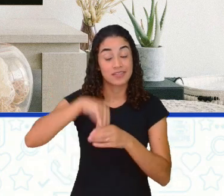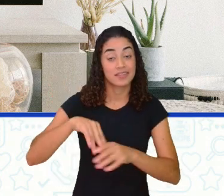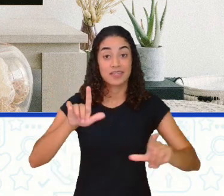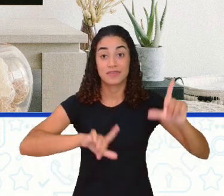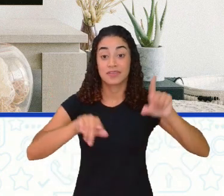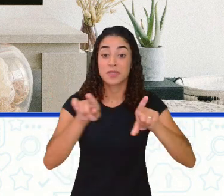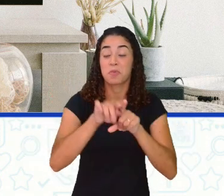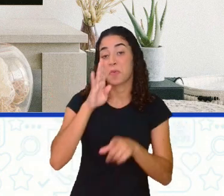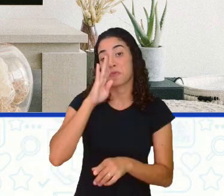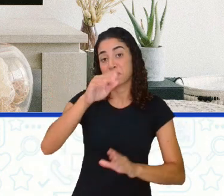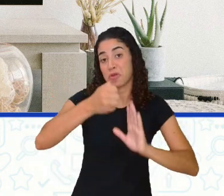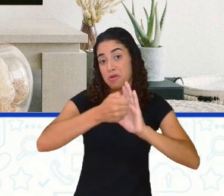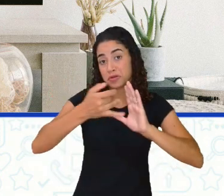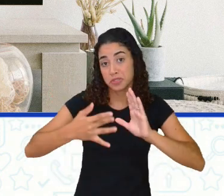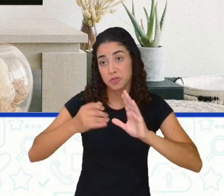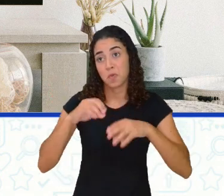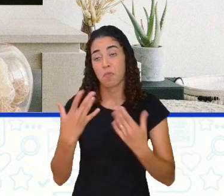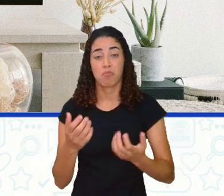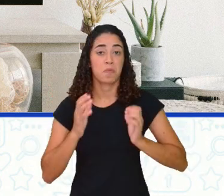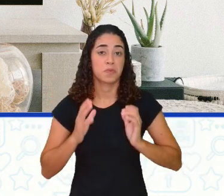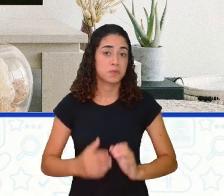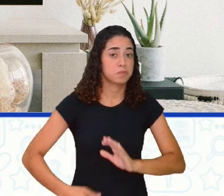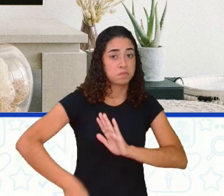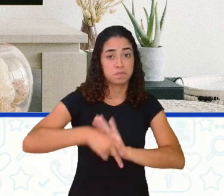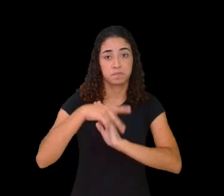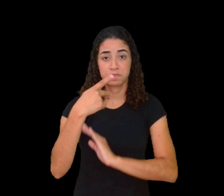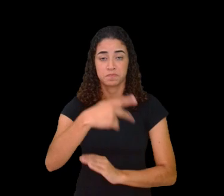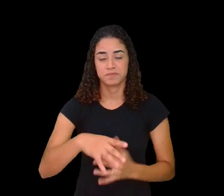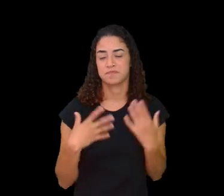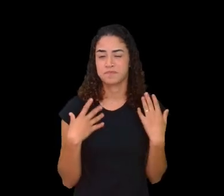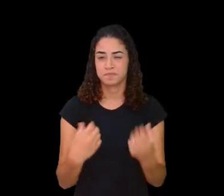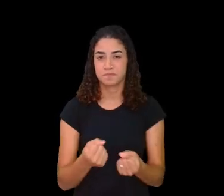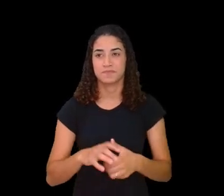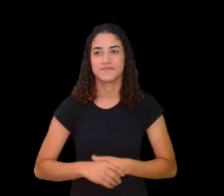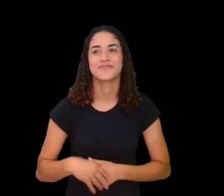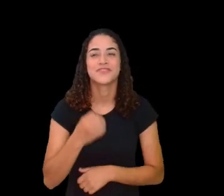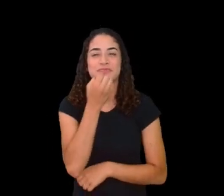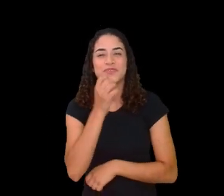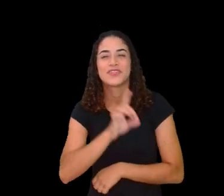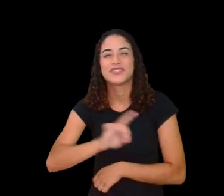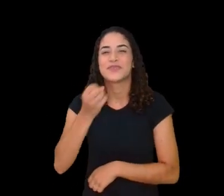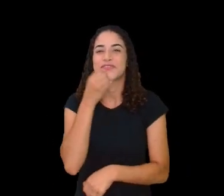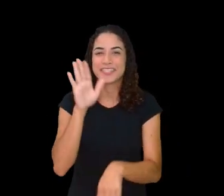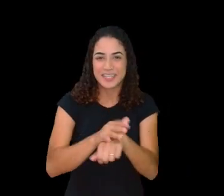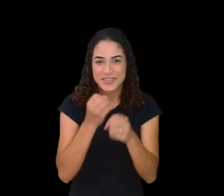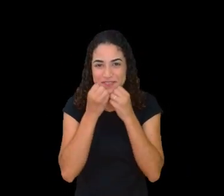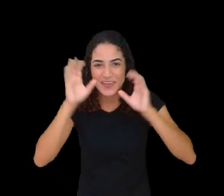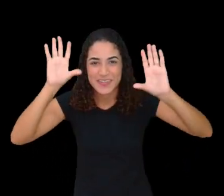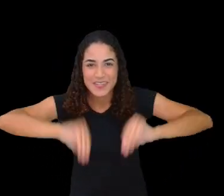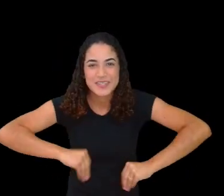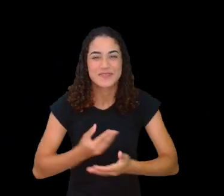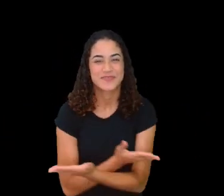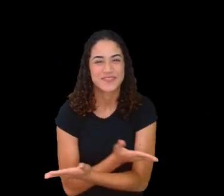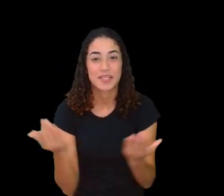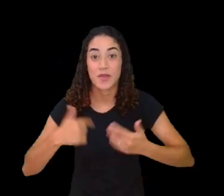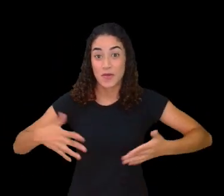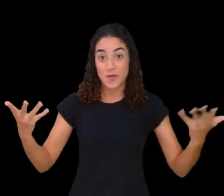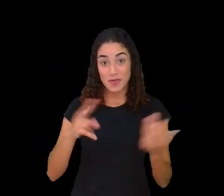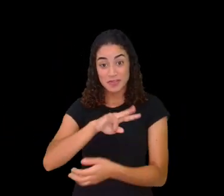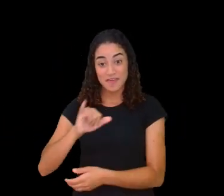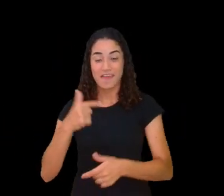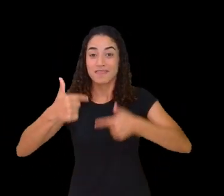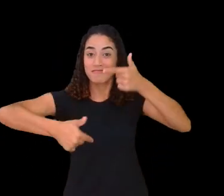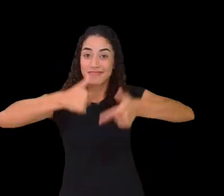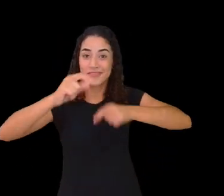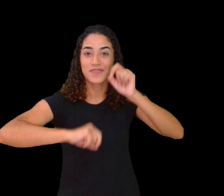principais características, qual é o seu comportamento, tá certo? Simbora! Bom dia, boa tarde, boa noite, pessoal! Hoje a gente vai